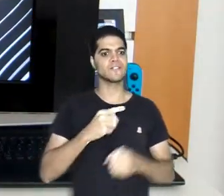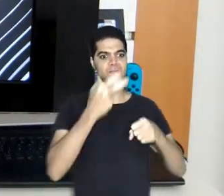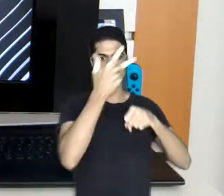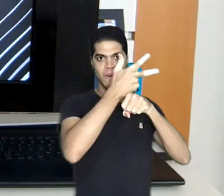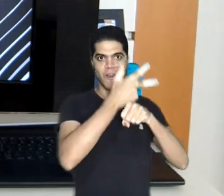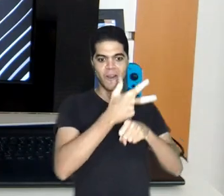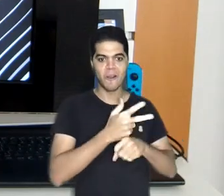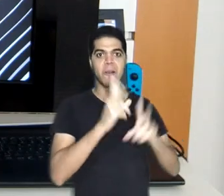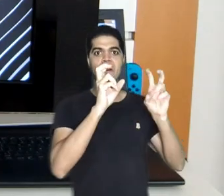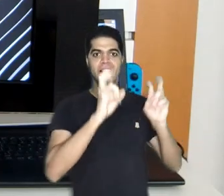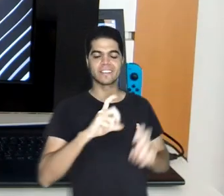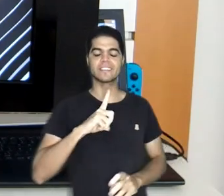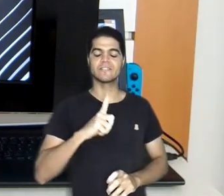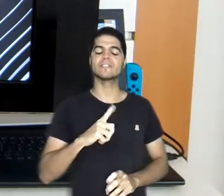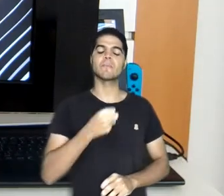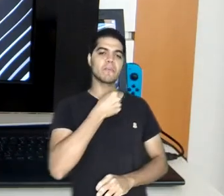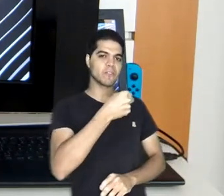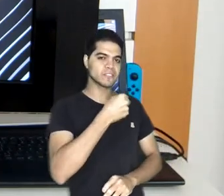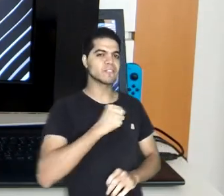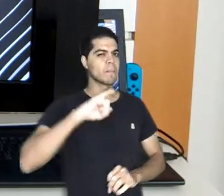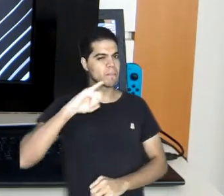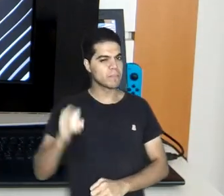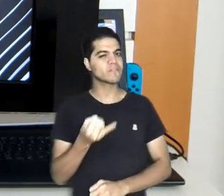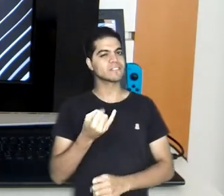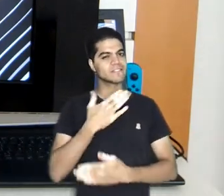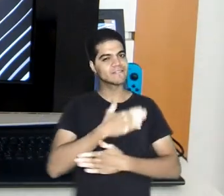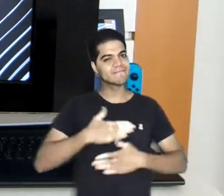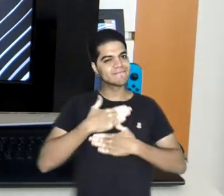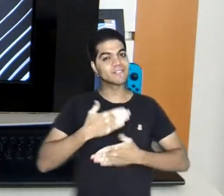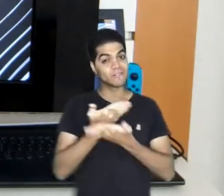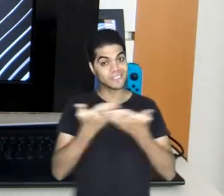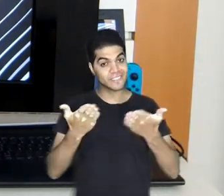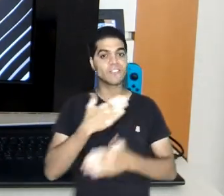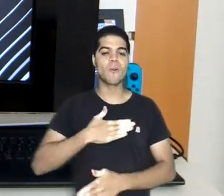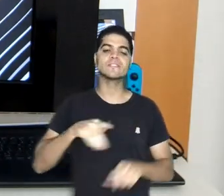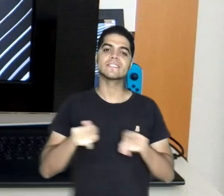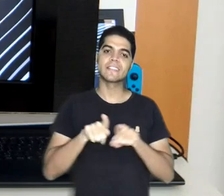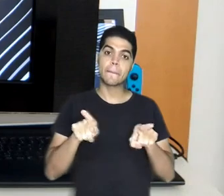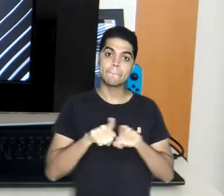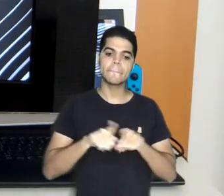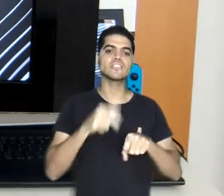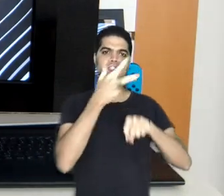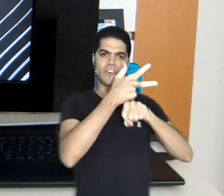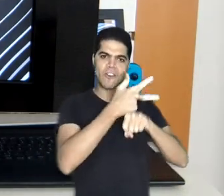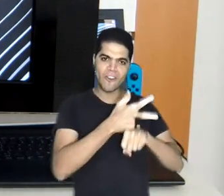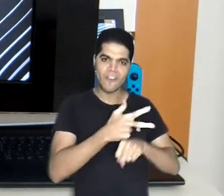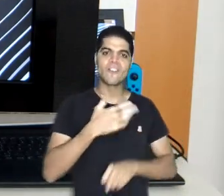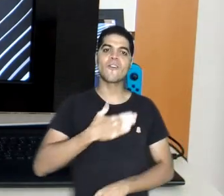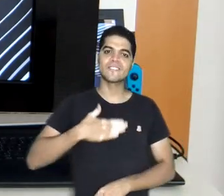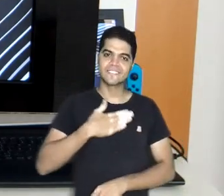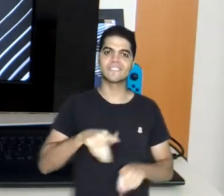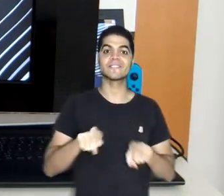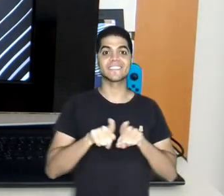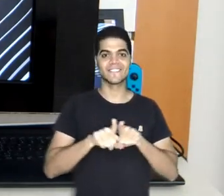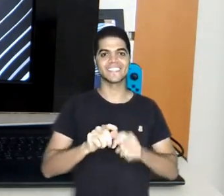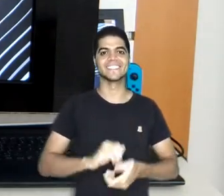sobre esse assunto. Foi uma conversa super proveitosa, a gente espera que vocês gostem e a gente espera que vocês tenham gostado dessa nossa playlist